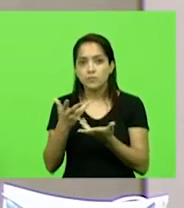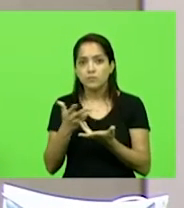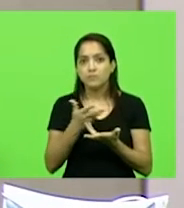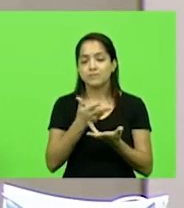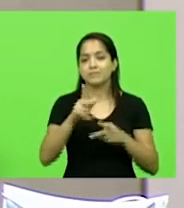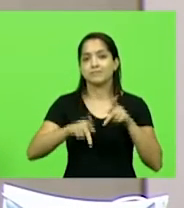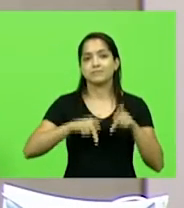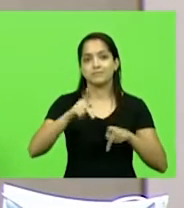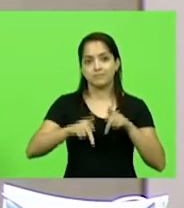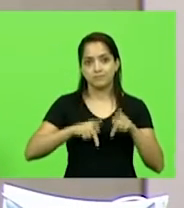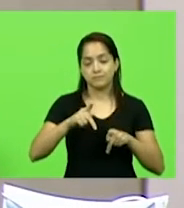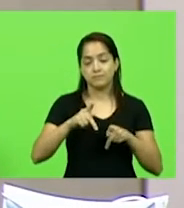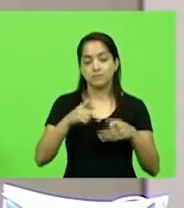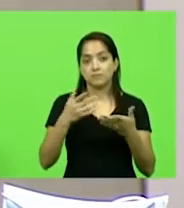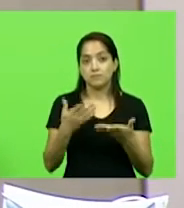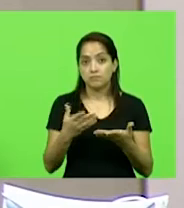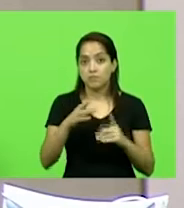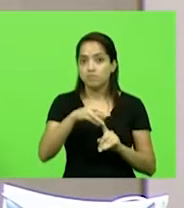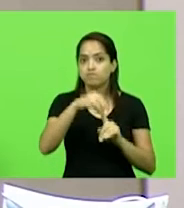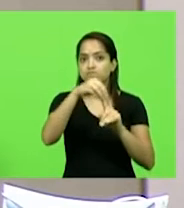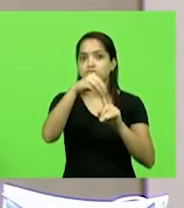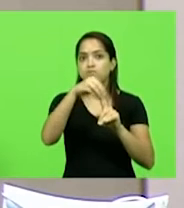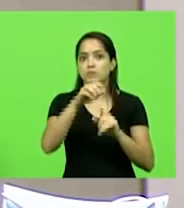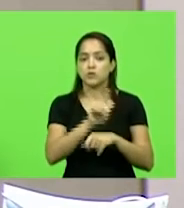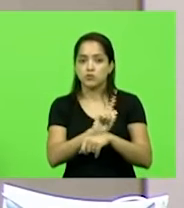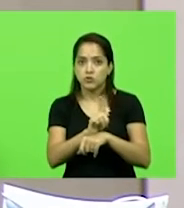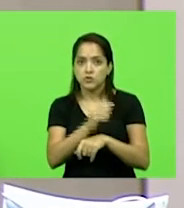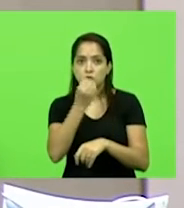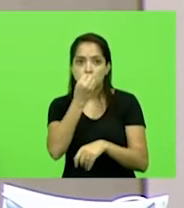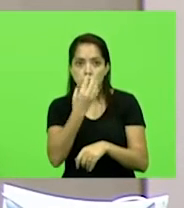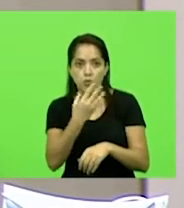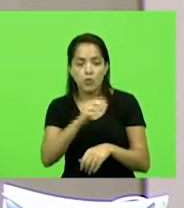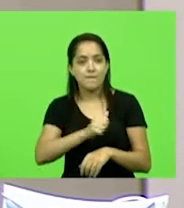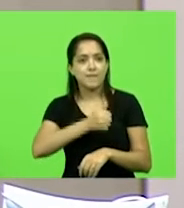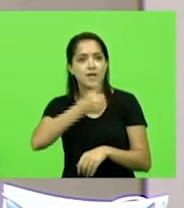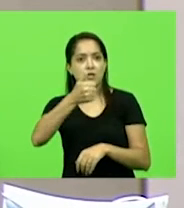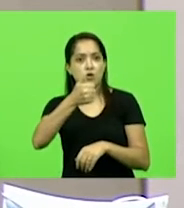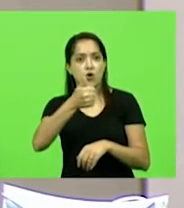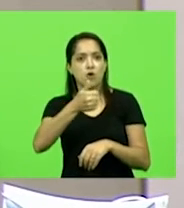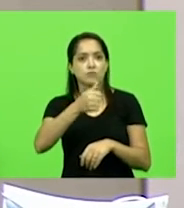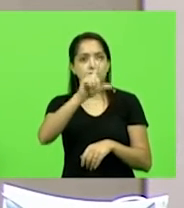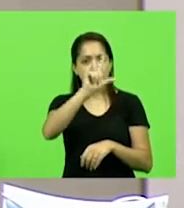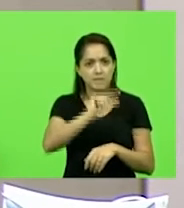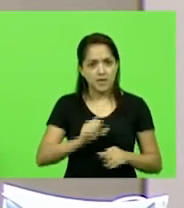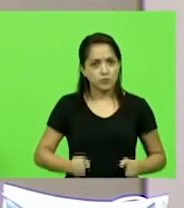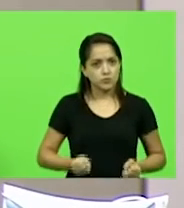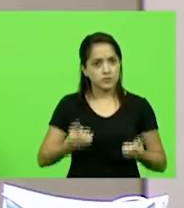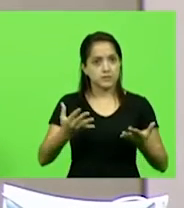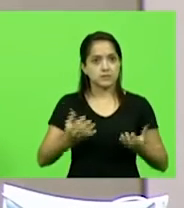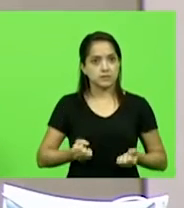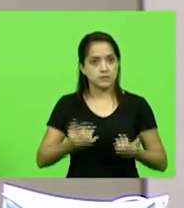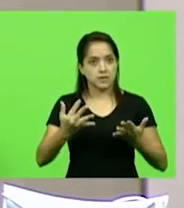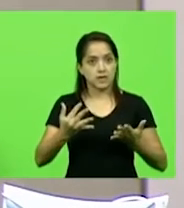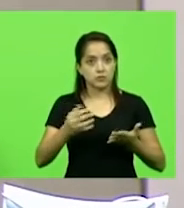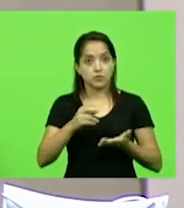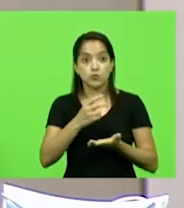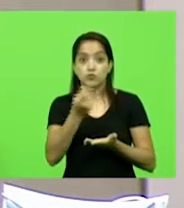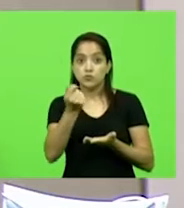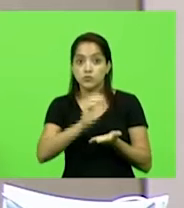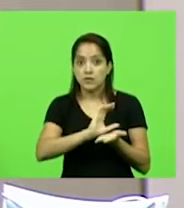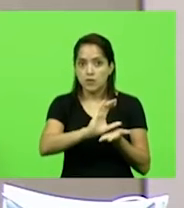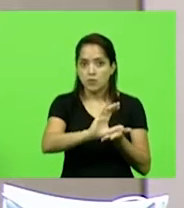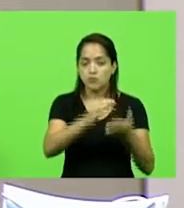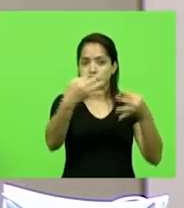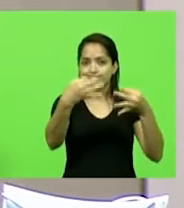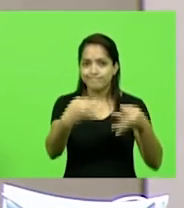Parlamento iremos Primar pela boa gestão fazendo melhor e gastando menos aplicando bem os recursos e